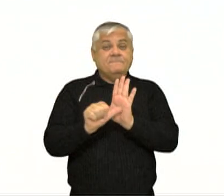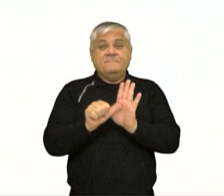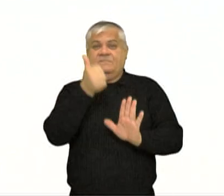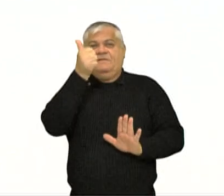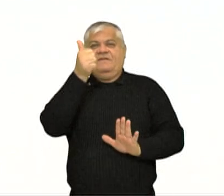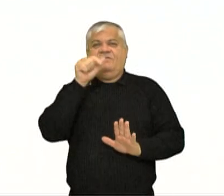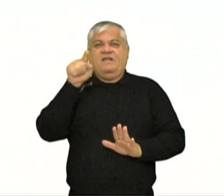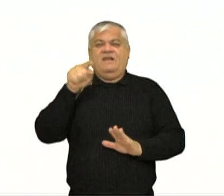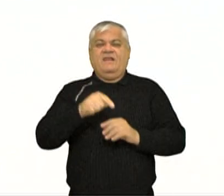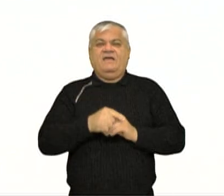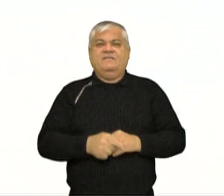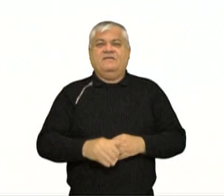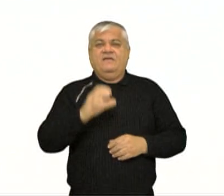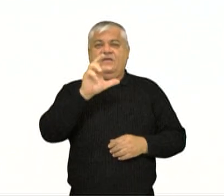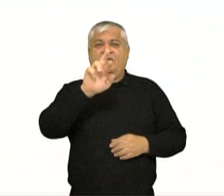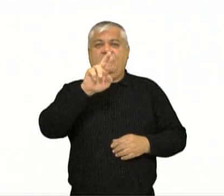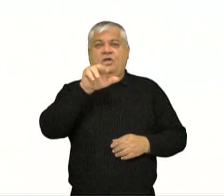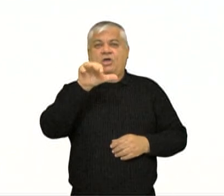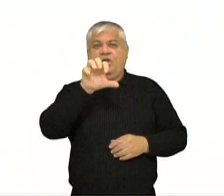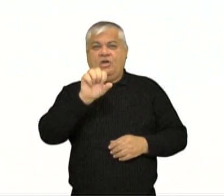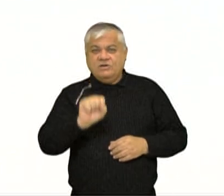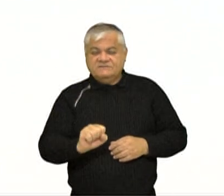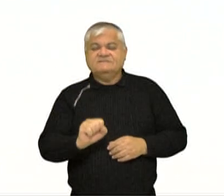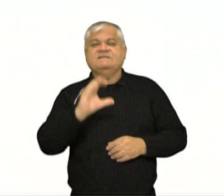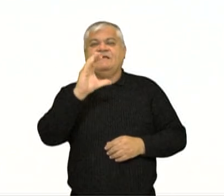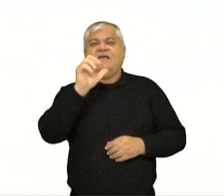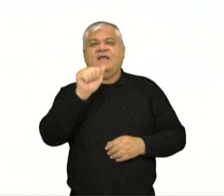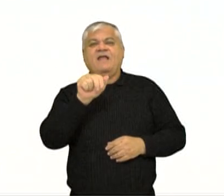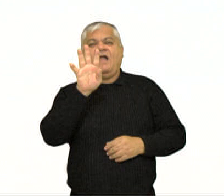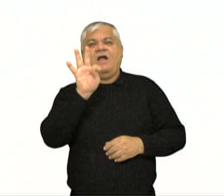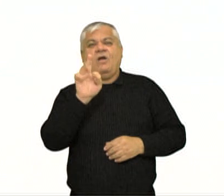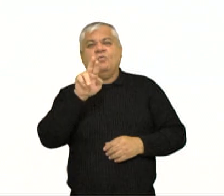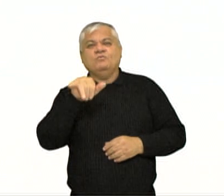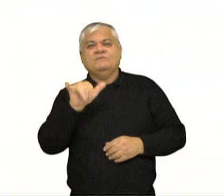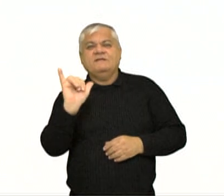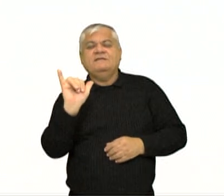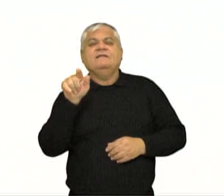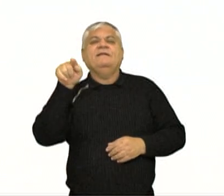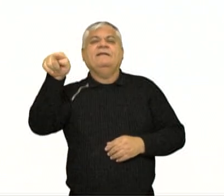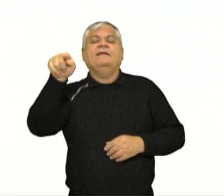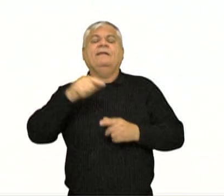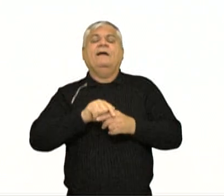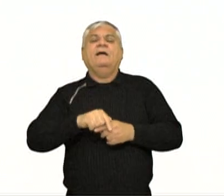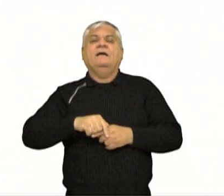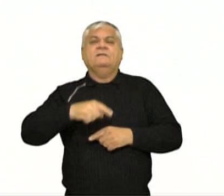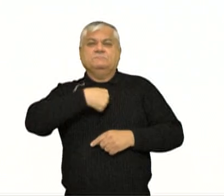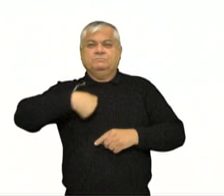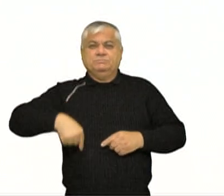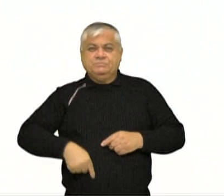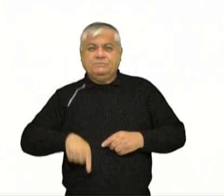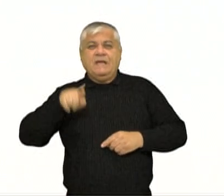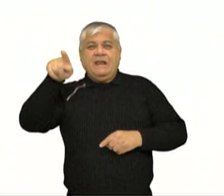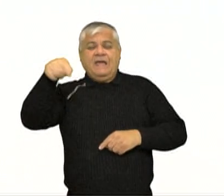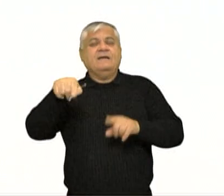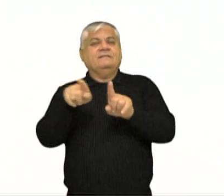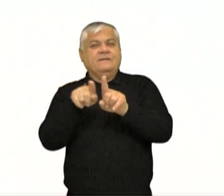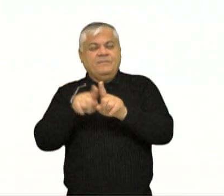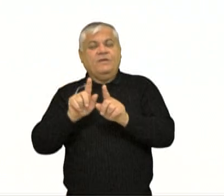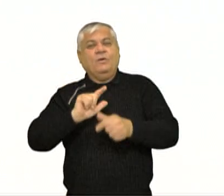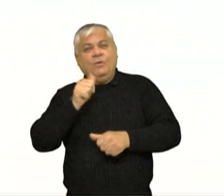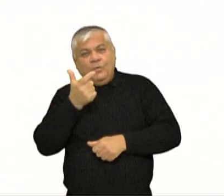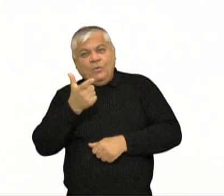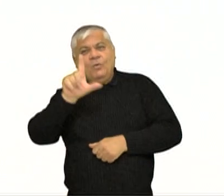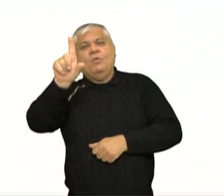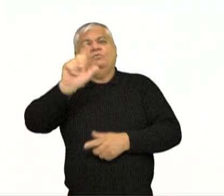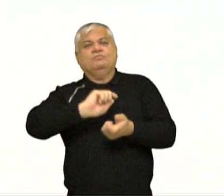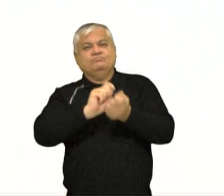de cross country. Em 2008, já nos Jogos Olímpicos de Pequim, foi também adicionado outra modalidade,